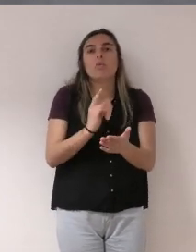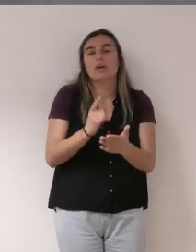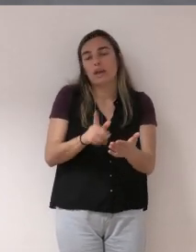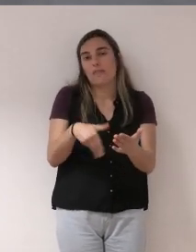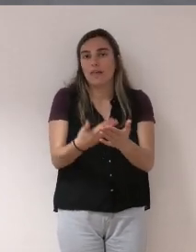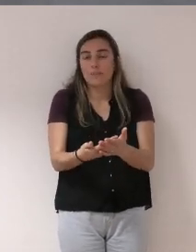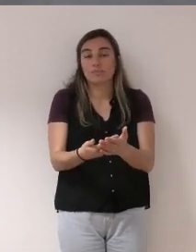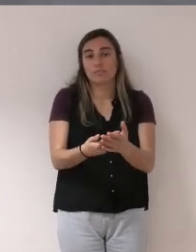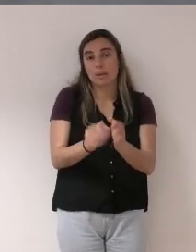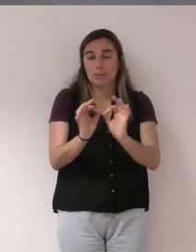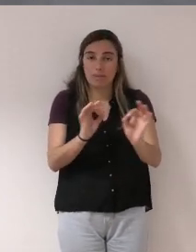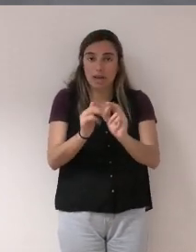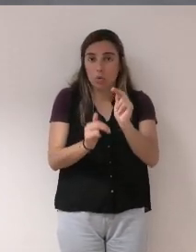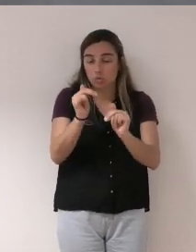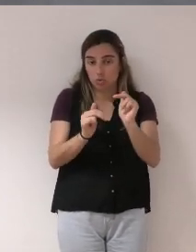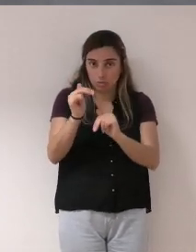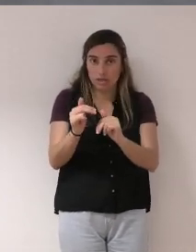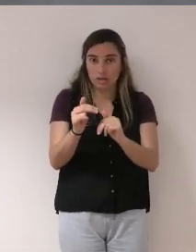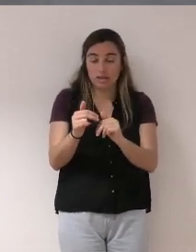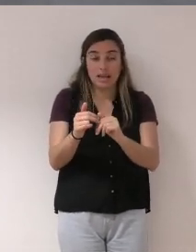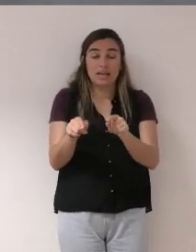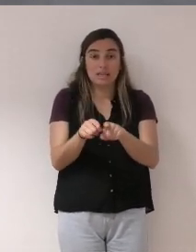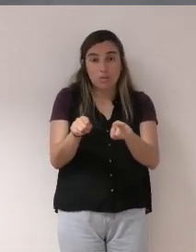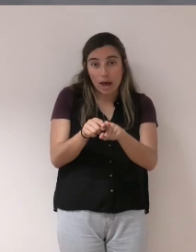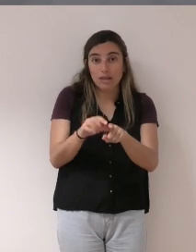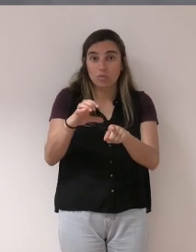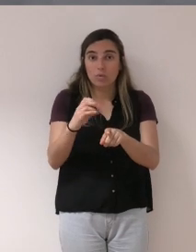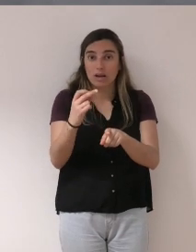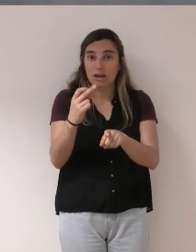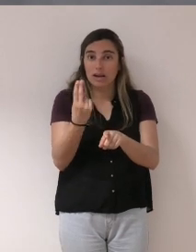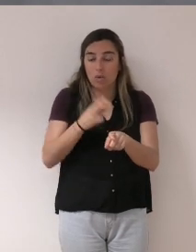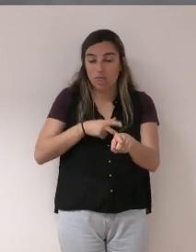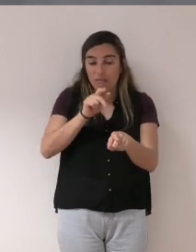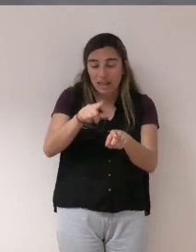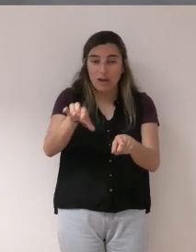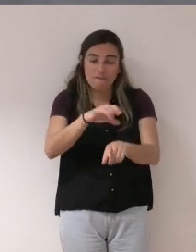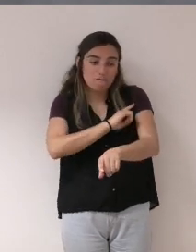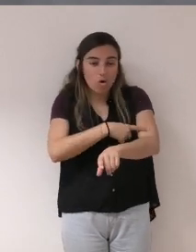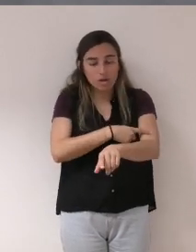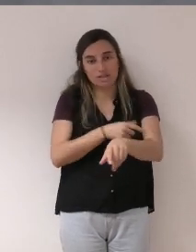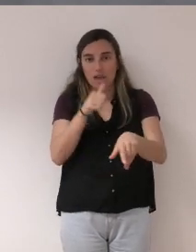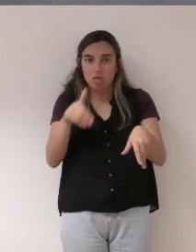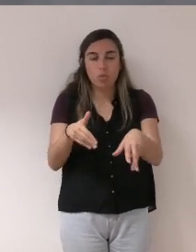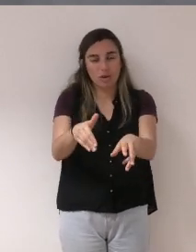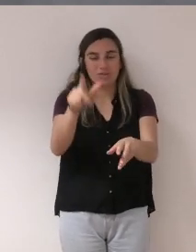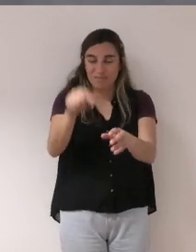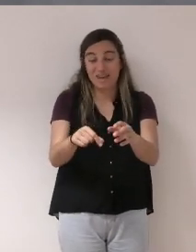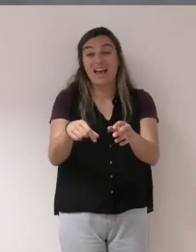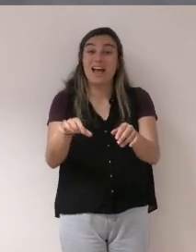de ir construindo precisamente o caudal do rio, o caudal da